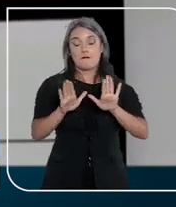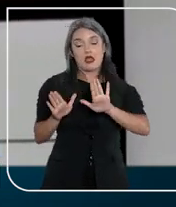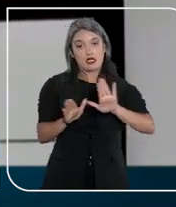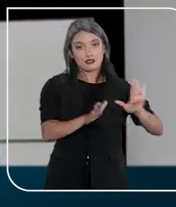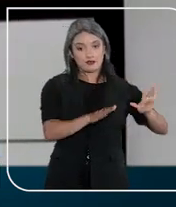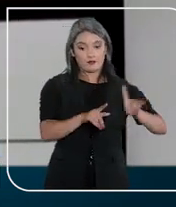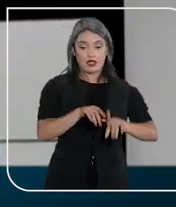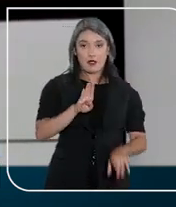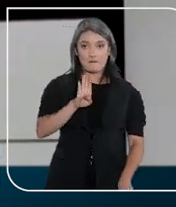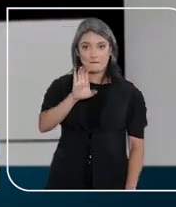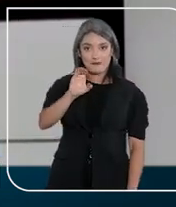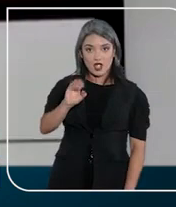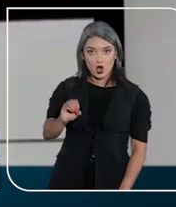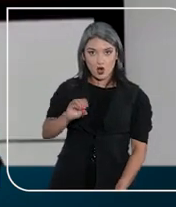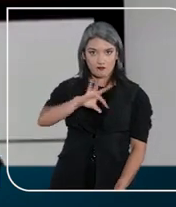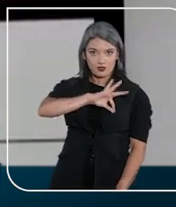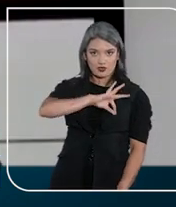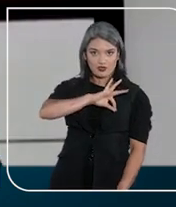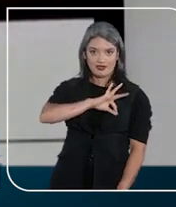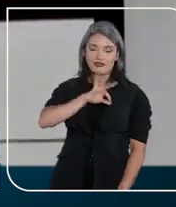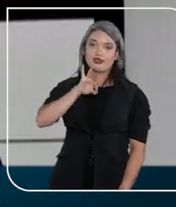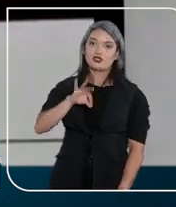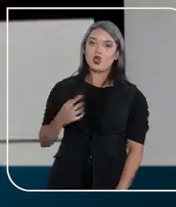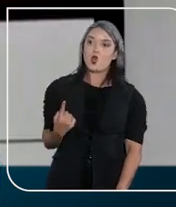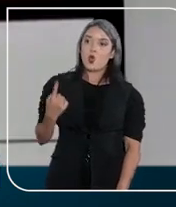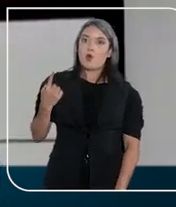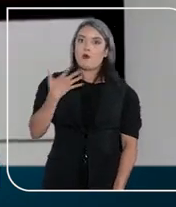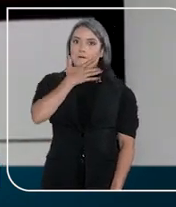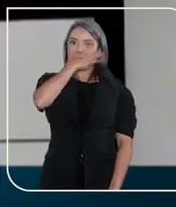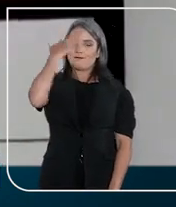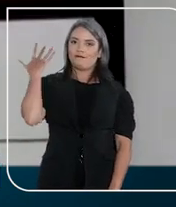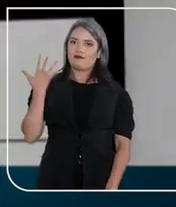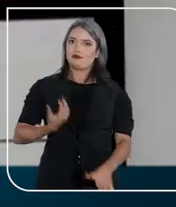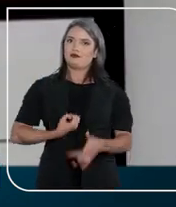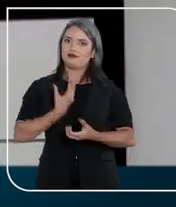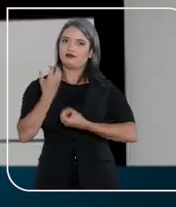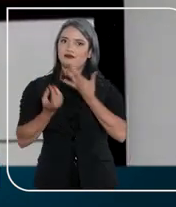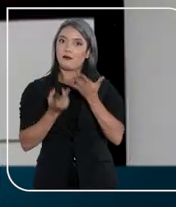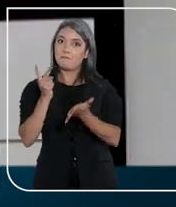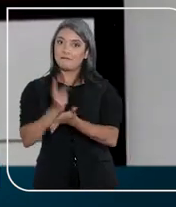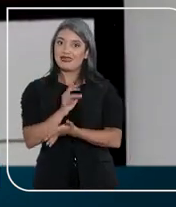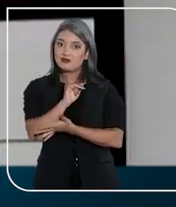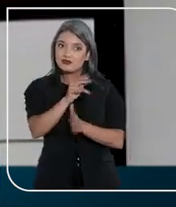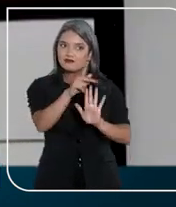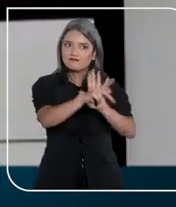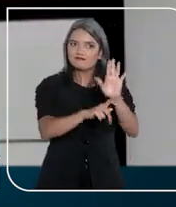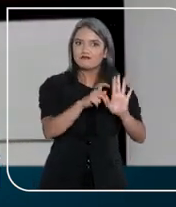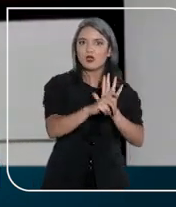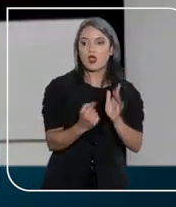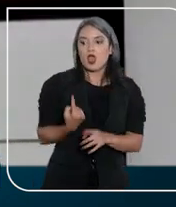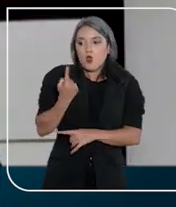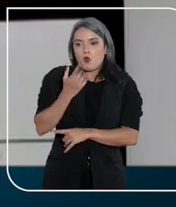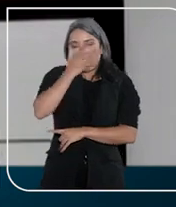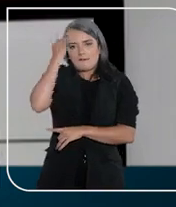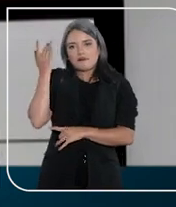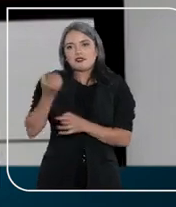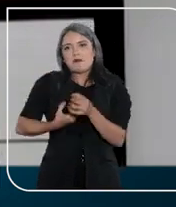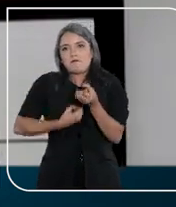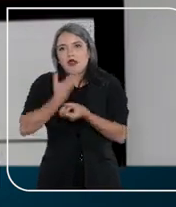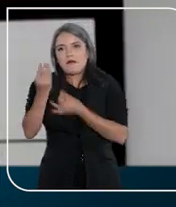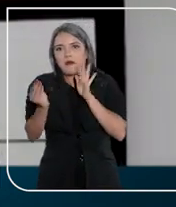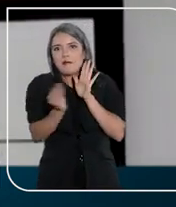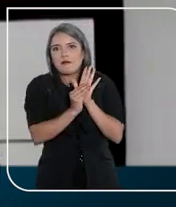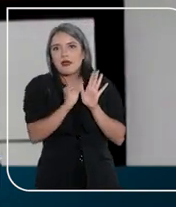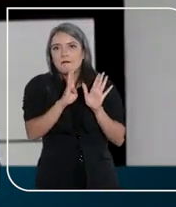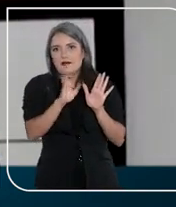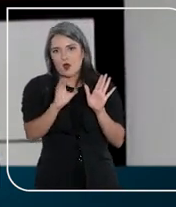são versões unilaterais, ainda que em situações de Maria da Penha. São relatos unilaterais. Na discussão